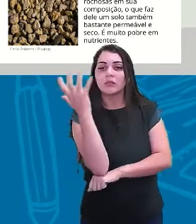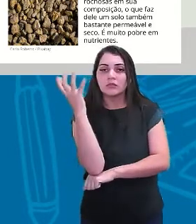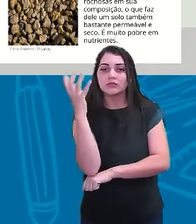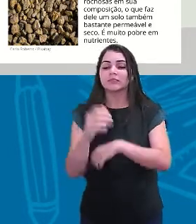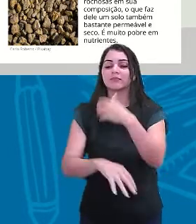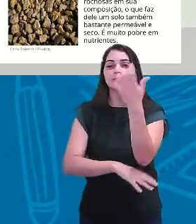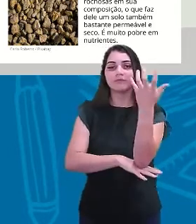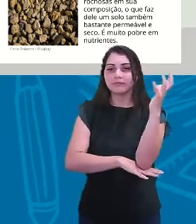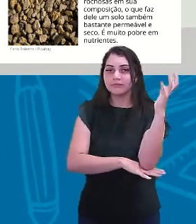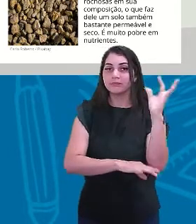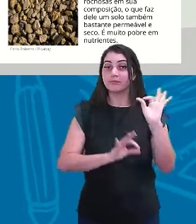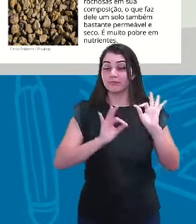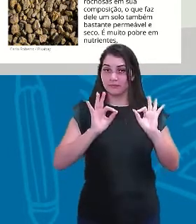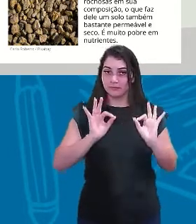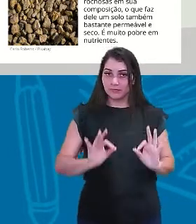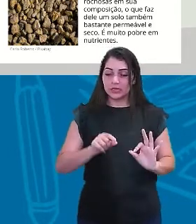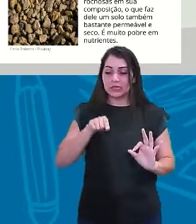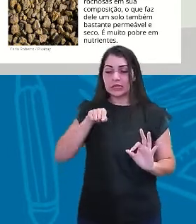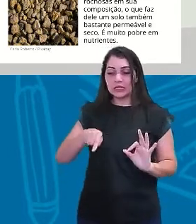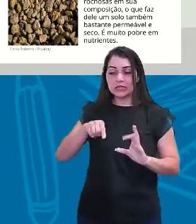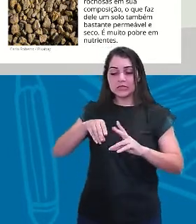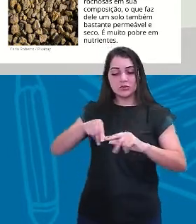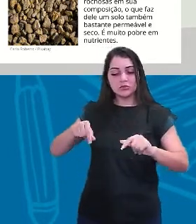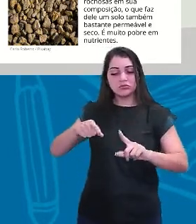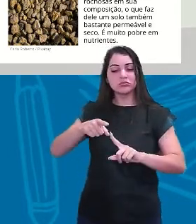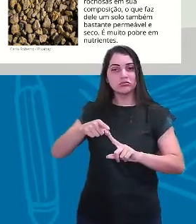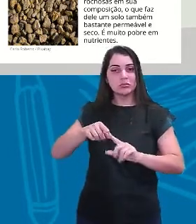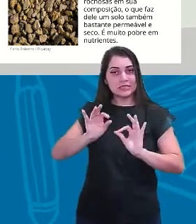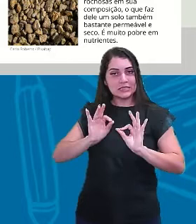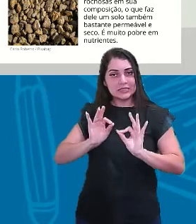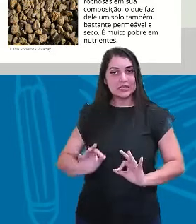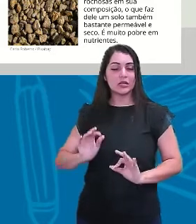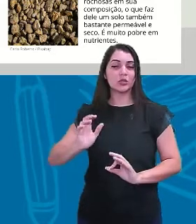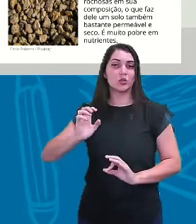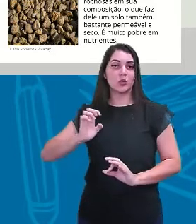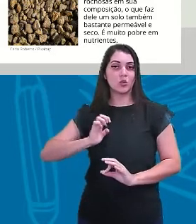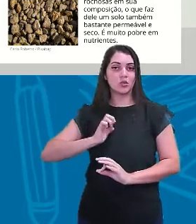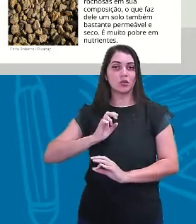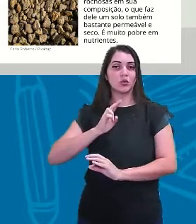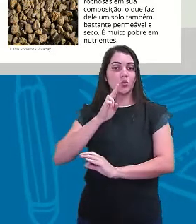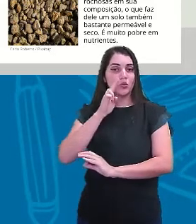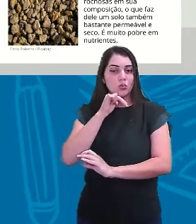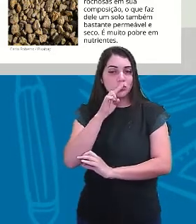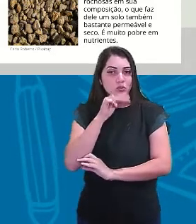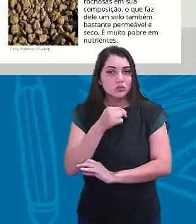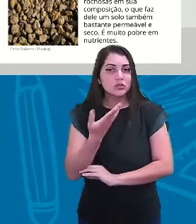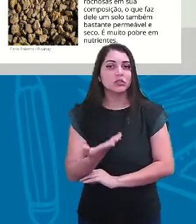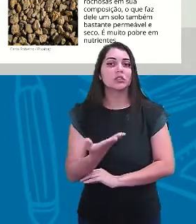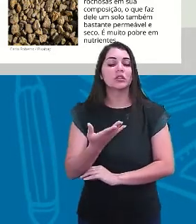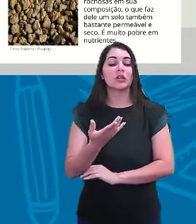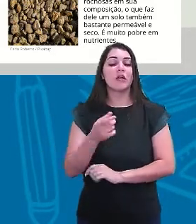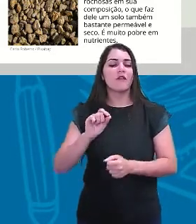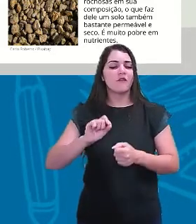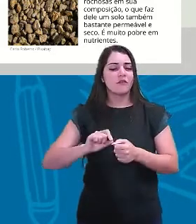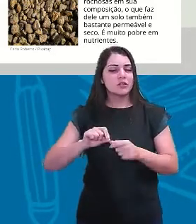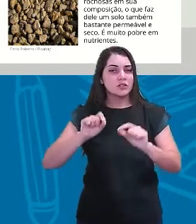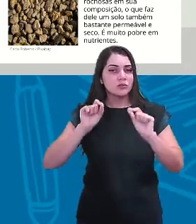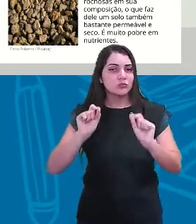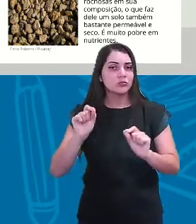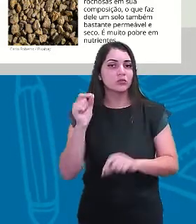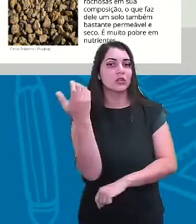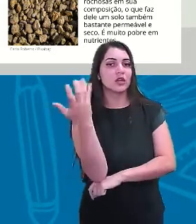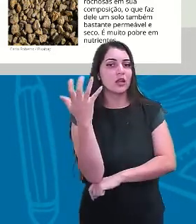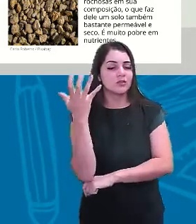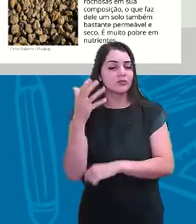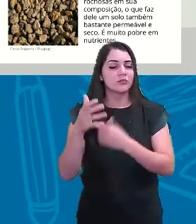plantações. Muito bem. Esse é o solo ideal, é o solo rico em nutrientes. Vai fazer com que as plantas nasçam